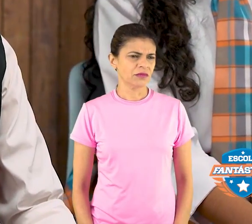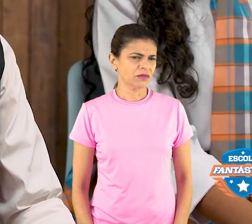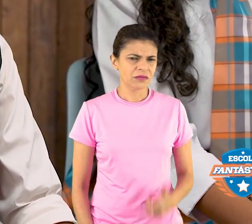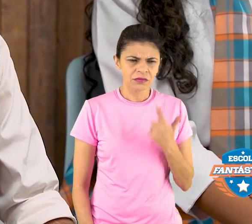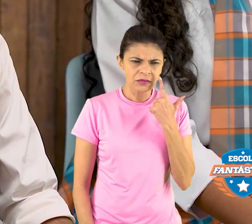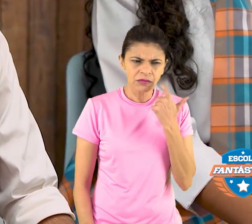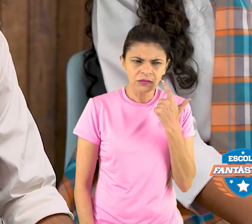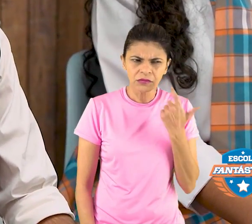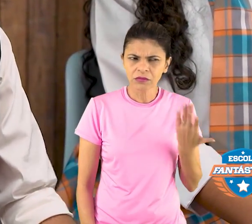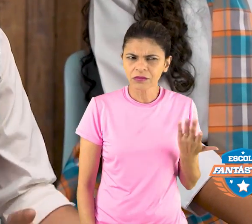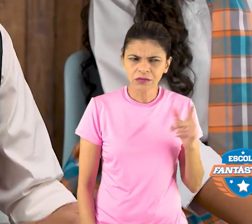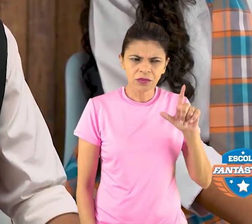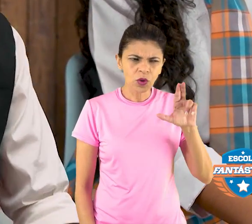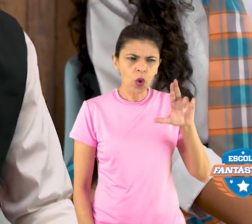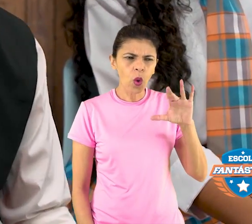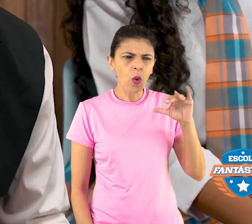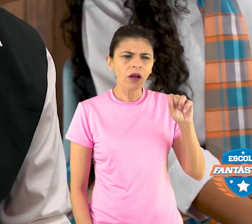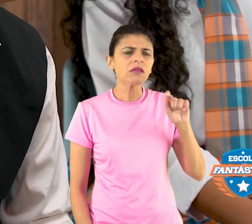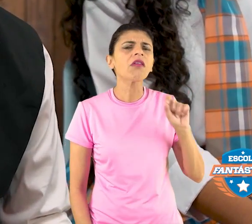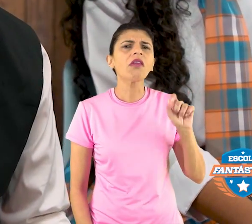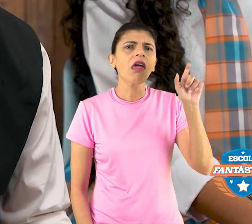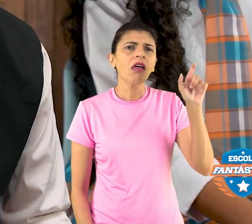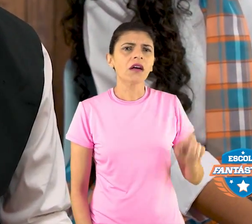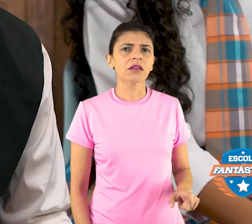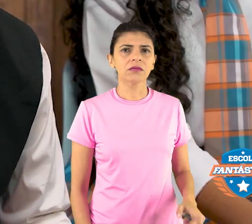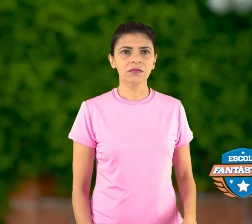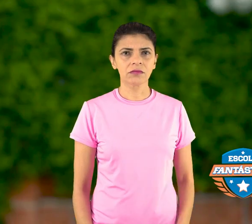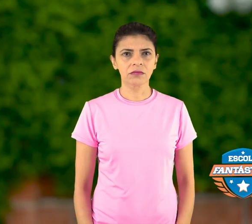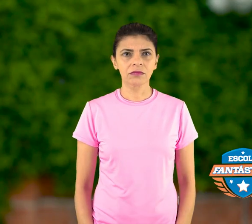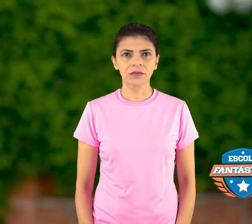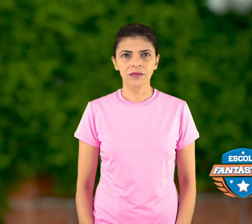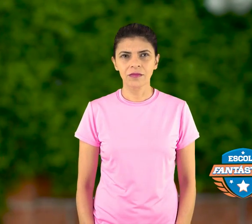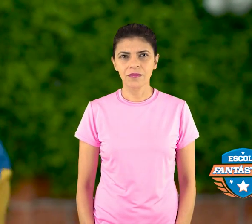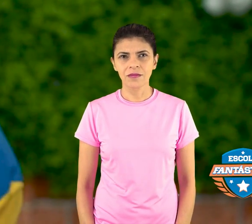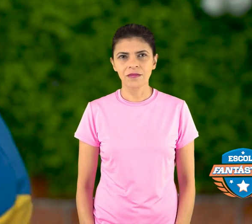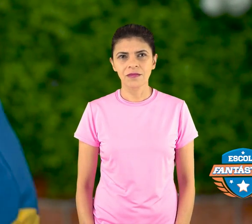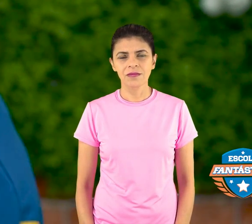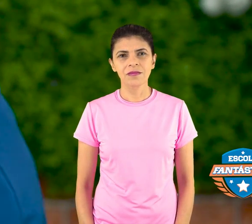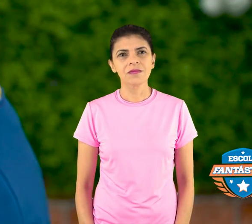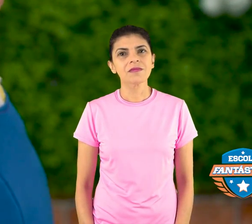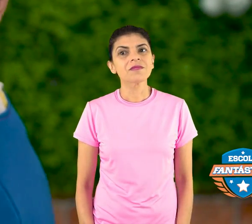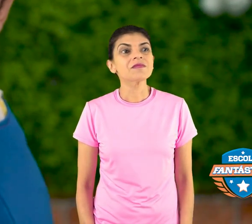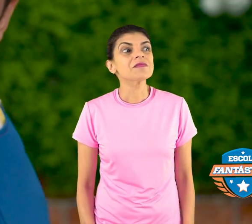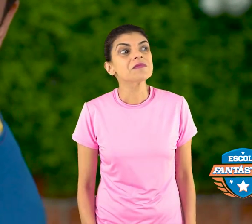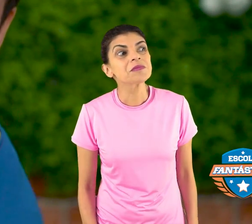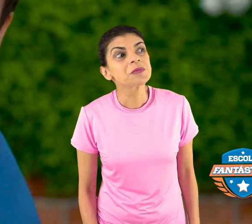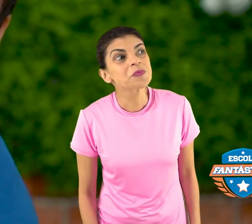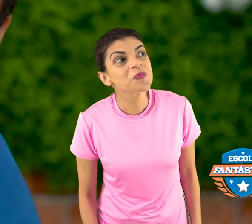Lucas? Mas... quem é esse Lucas?